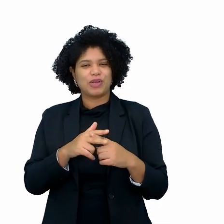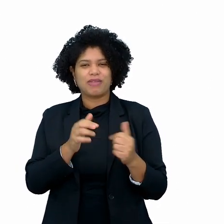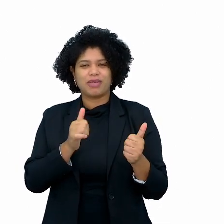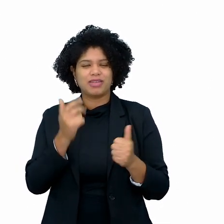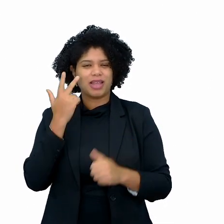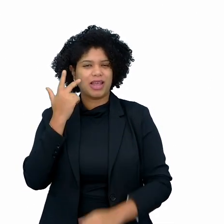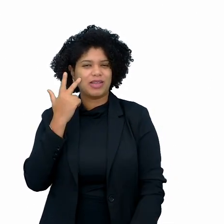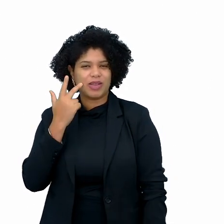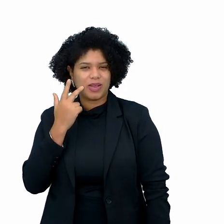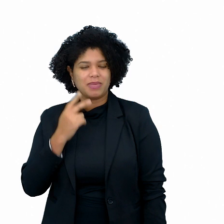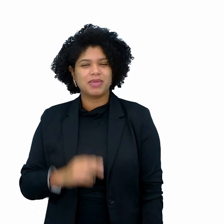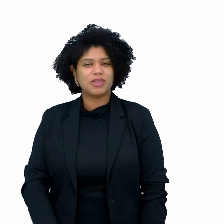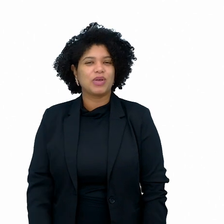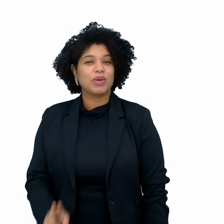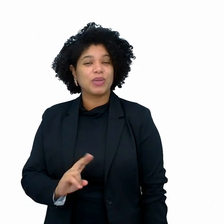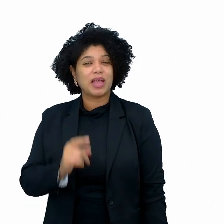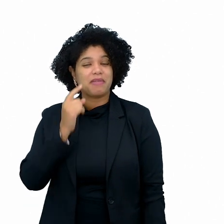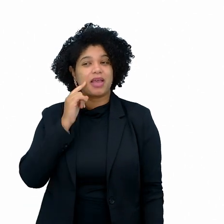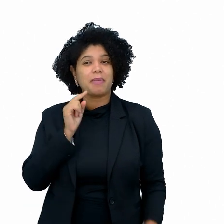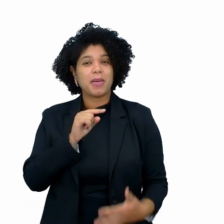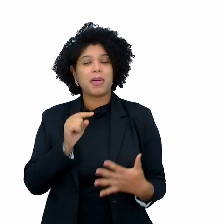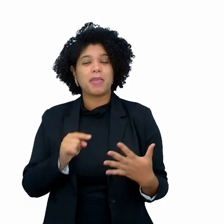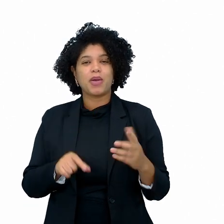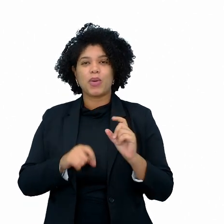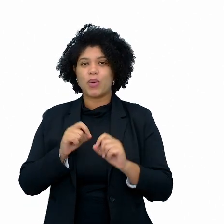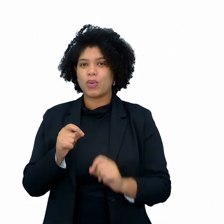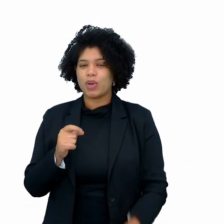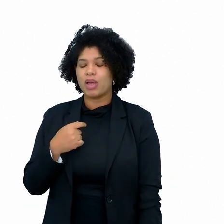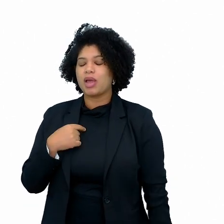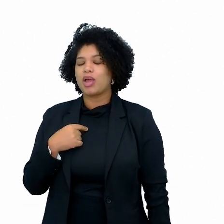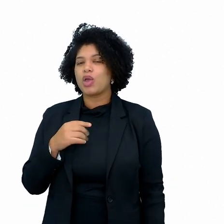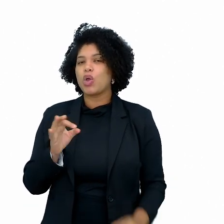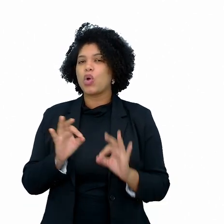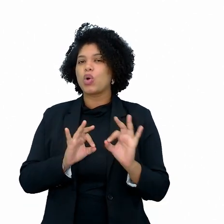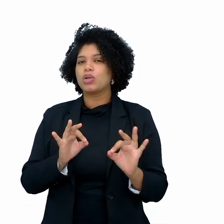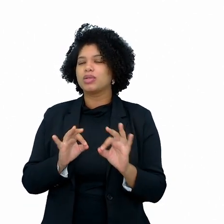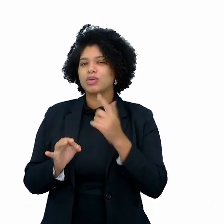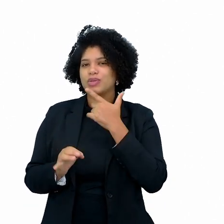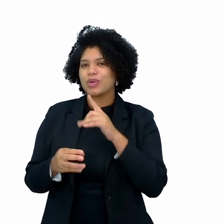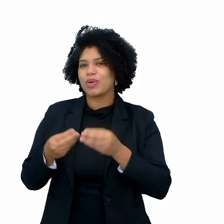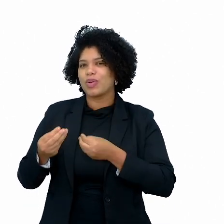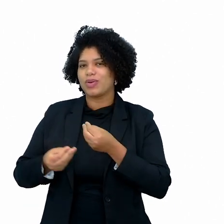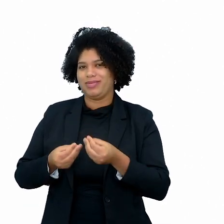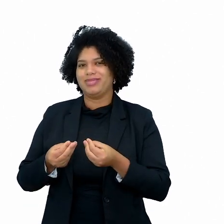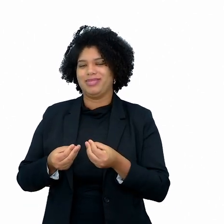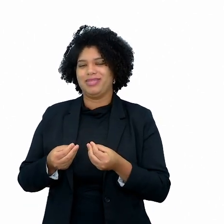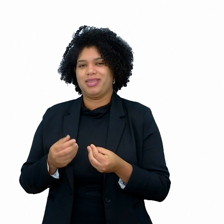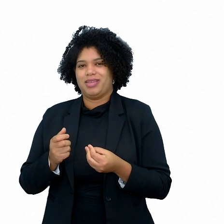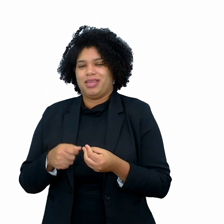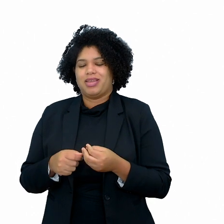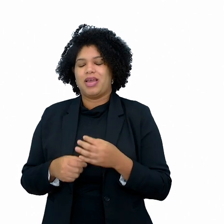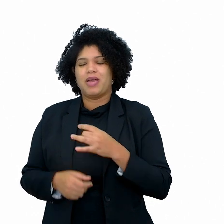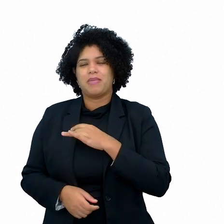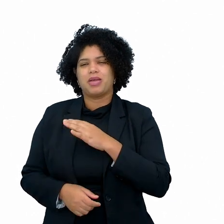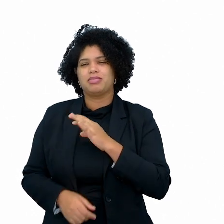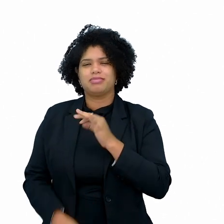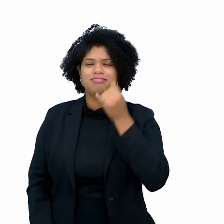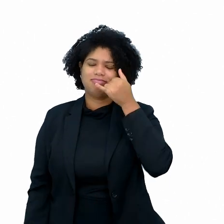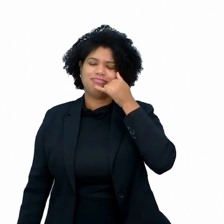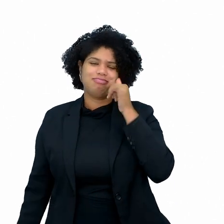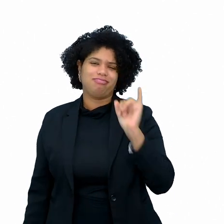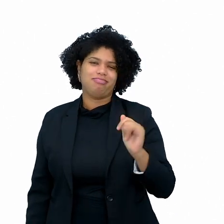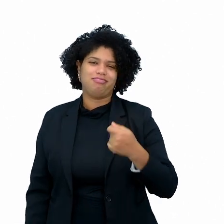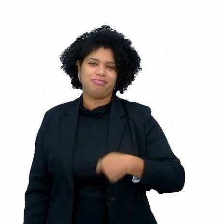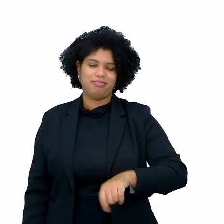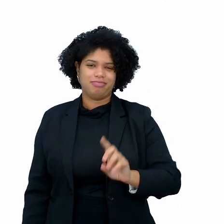cada botãozinho faz, como que eu posso organizar cada botãozinho. Então, esse tempo, né, de fazer